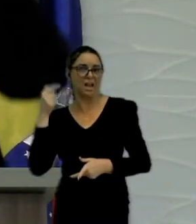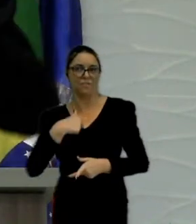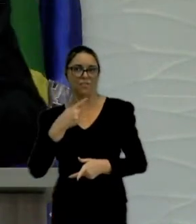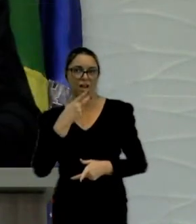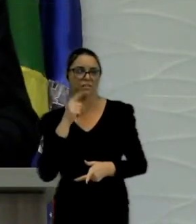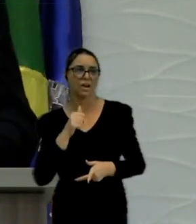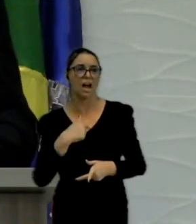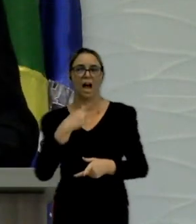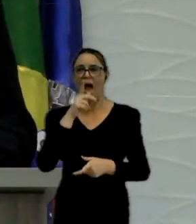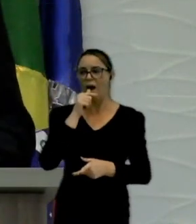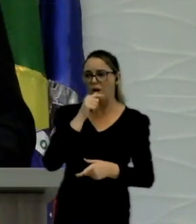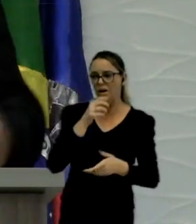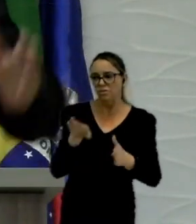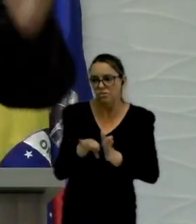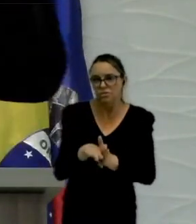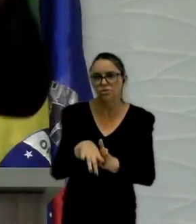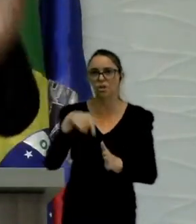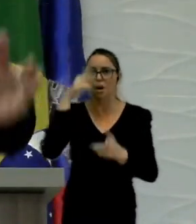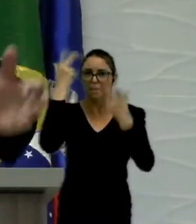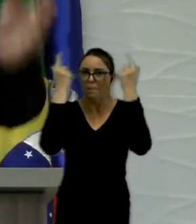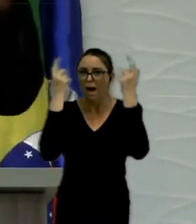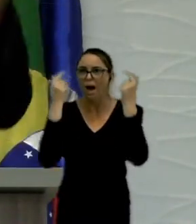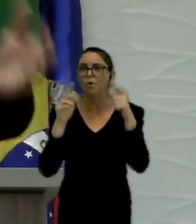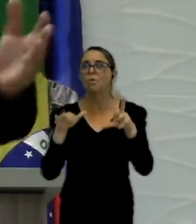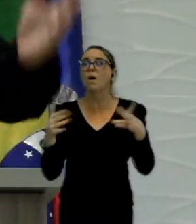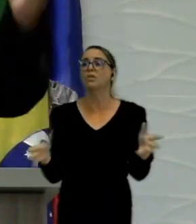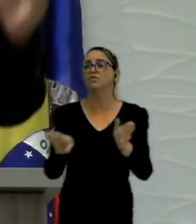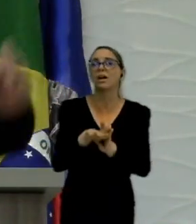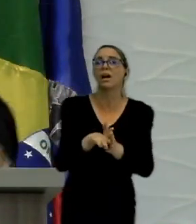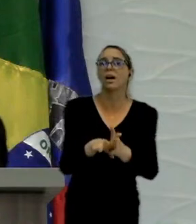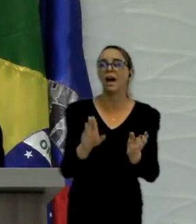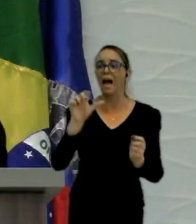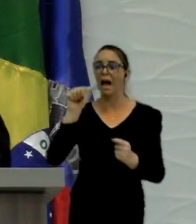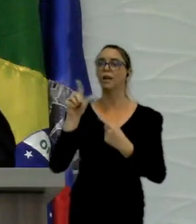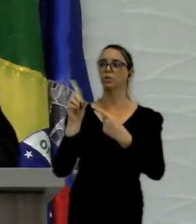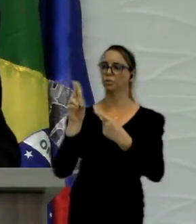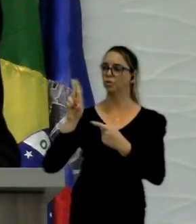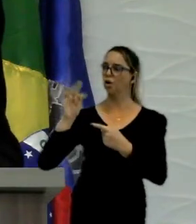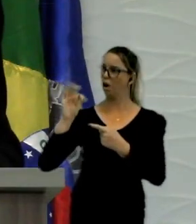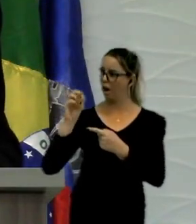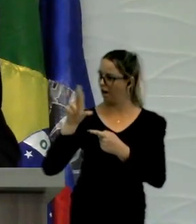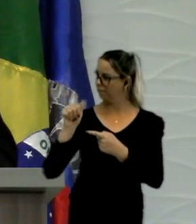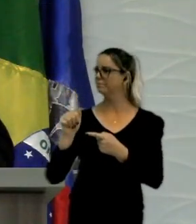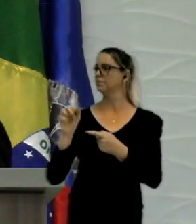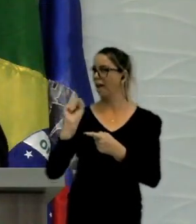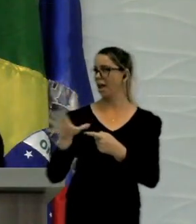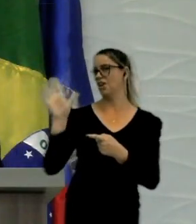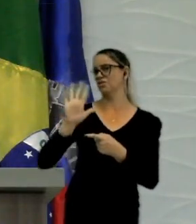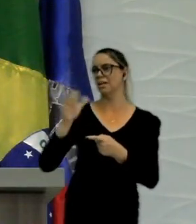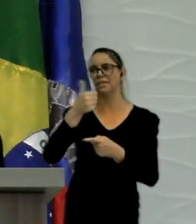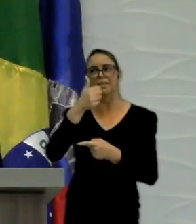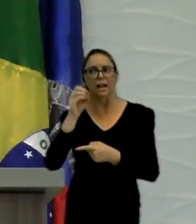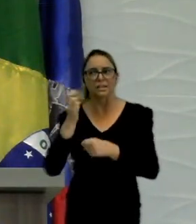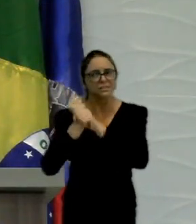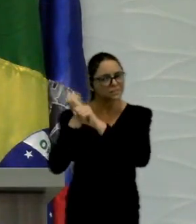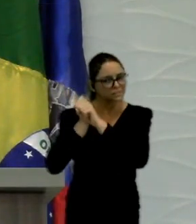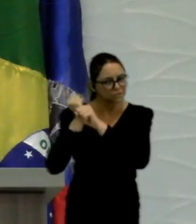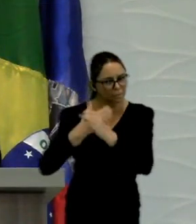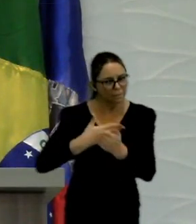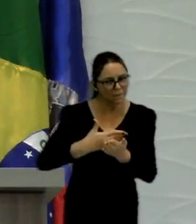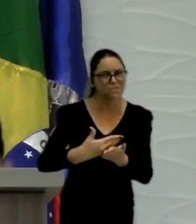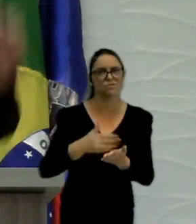no município de São Bento depois que concluía a adutora do Agreste, que faz mais de 10 anos que iniciaram essa